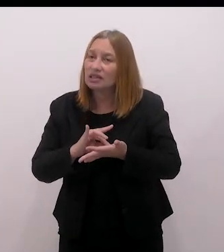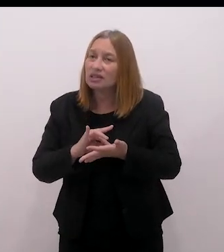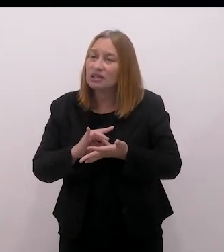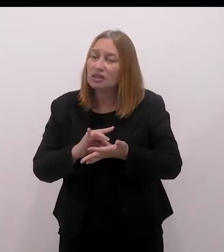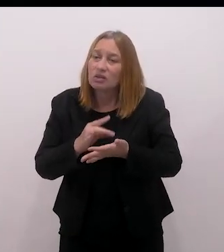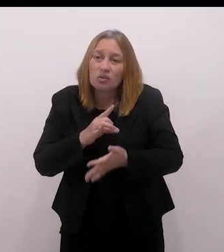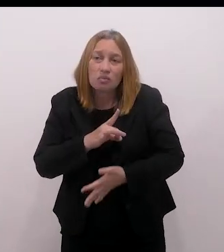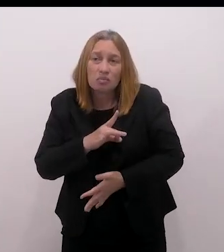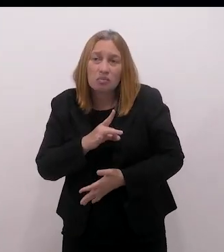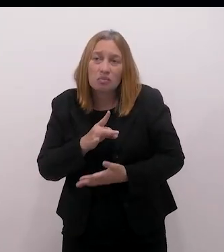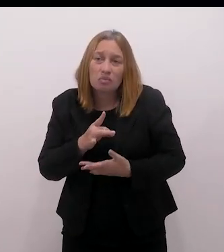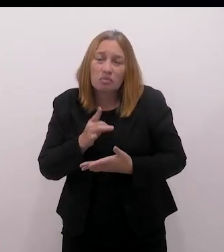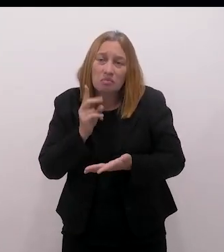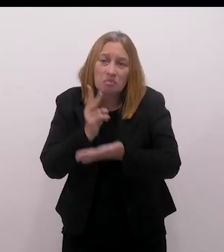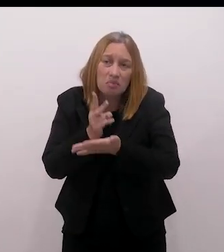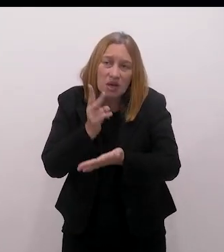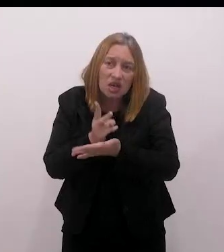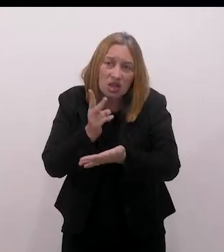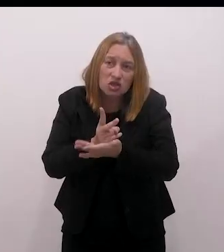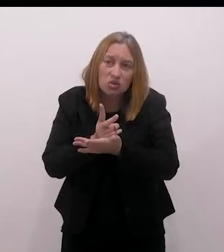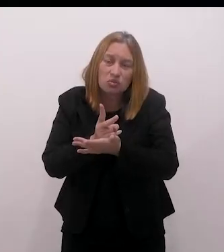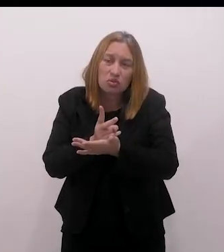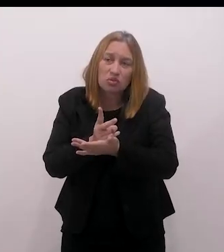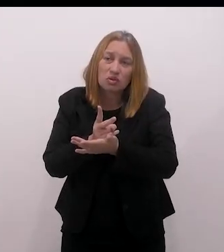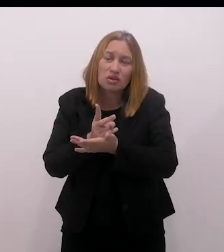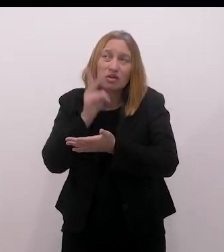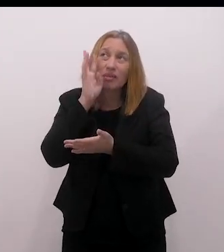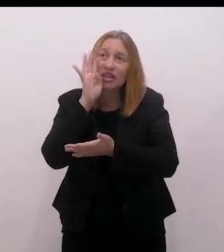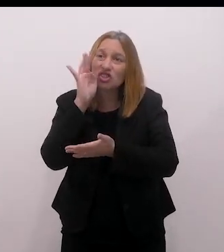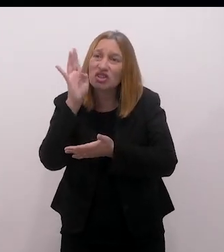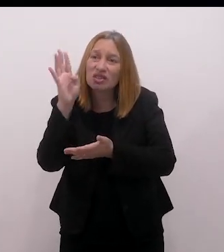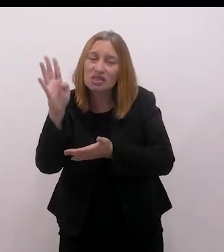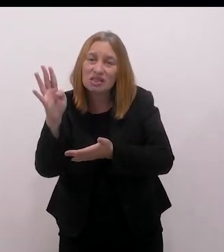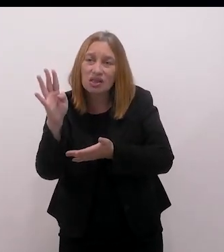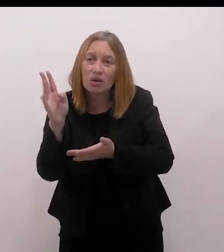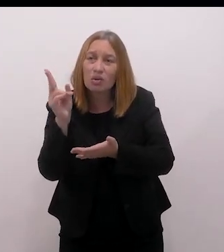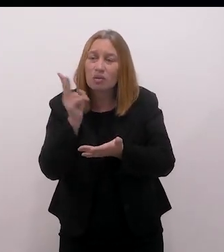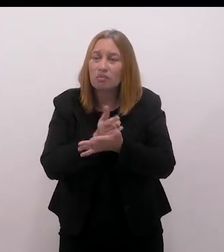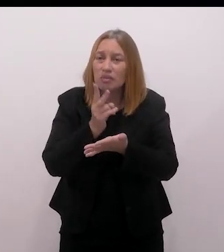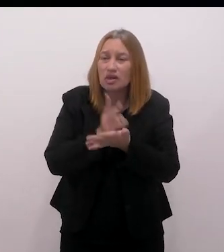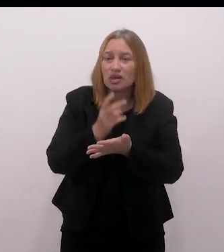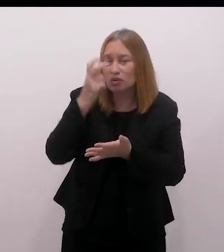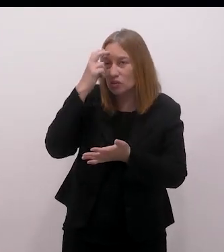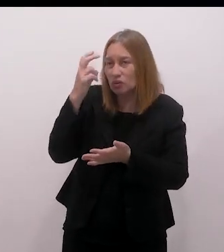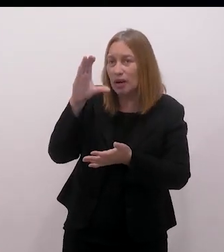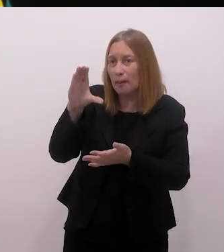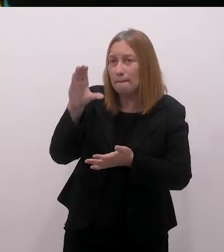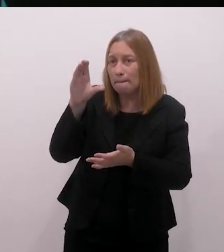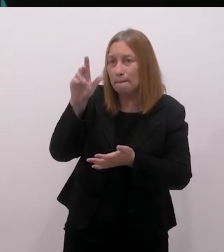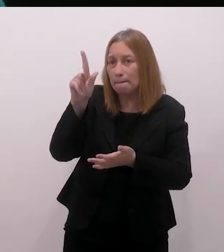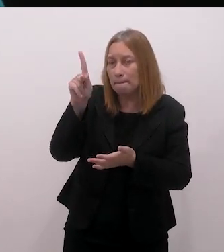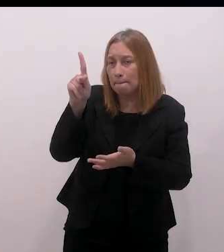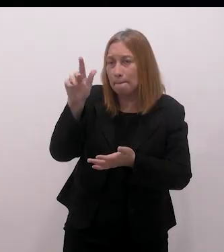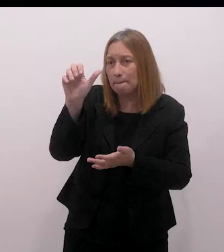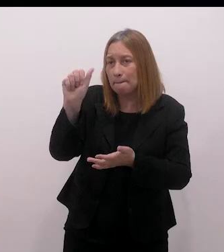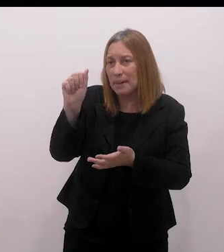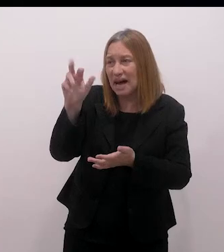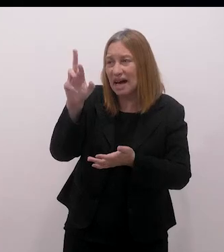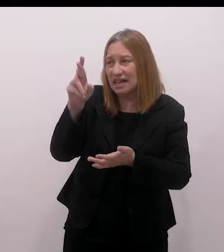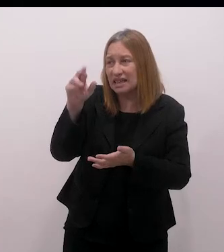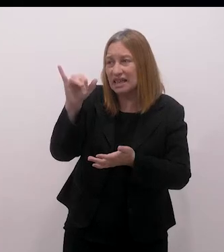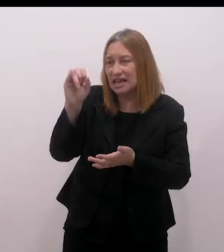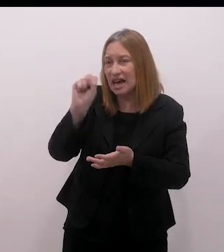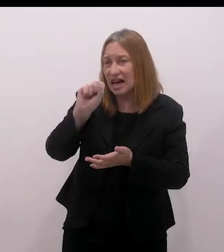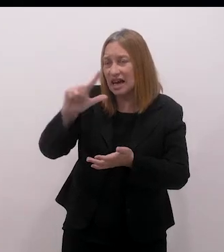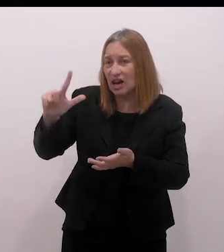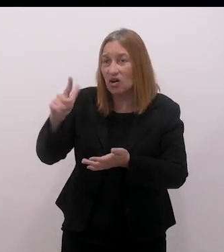na verdade, recheadas pelo mesmo estrutural, pelo mesmo imaginário, pela mesma cultura